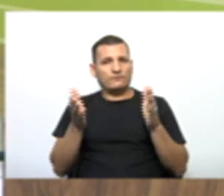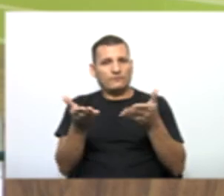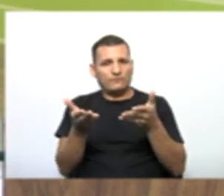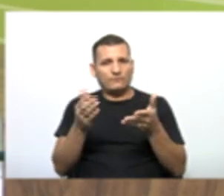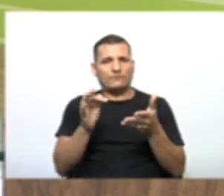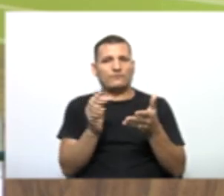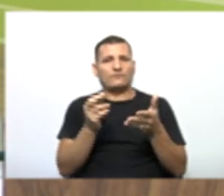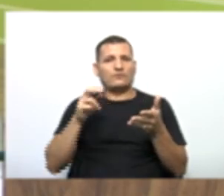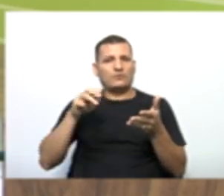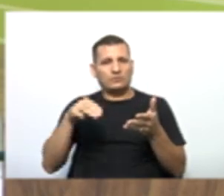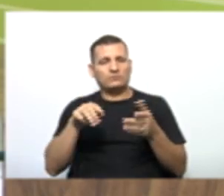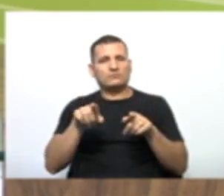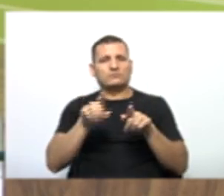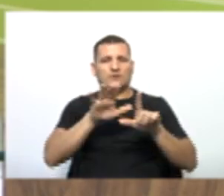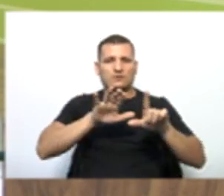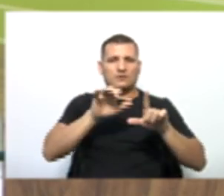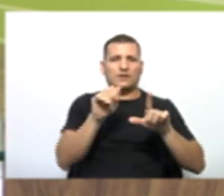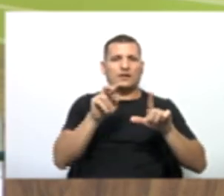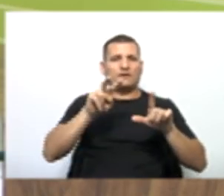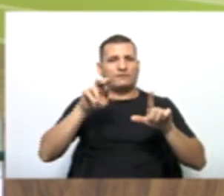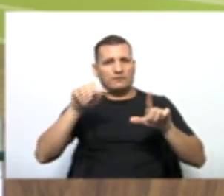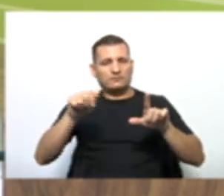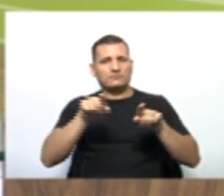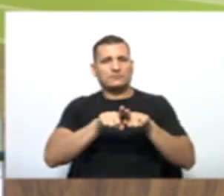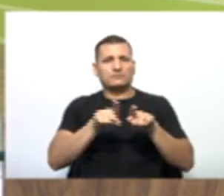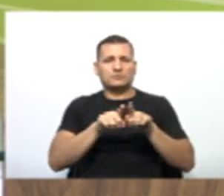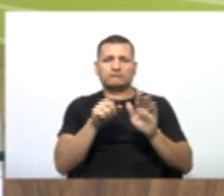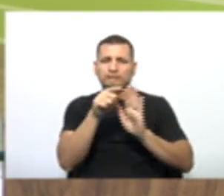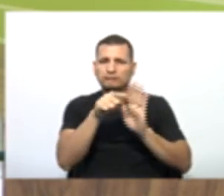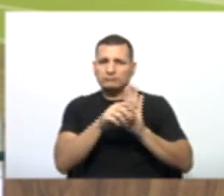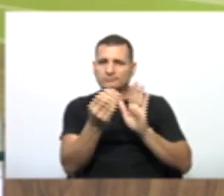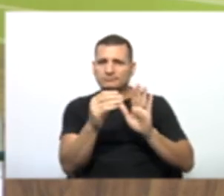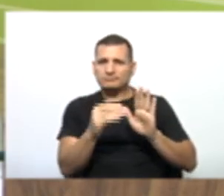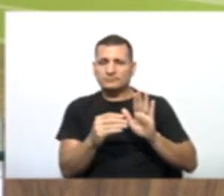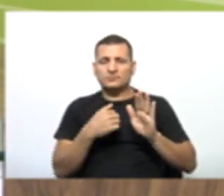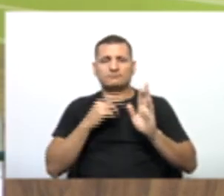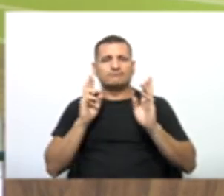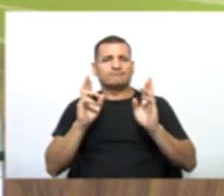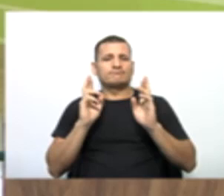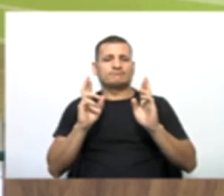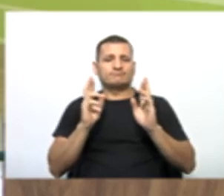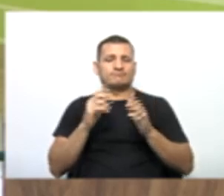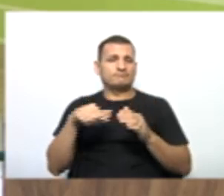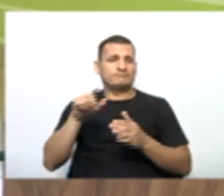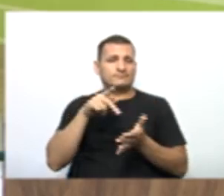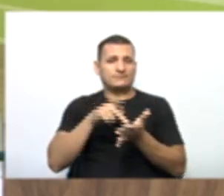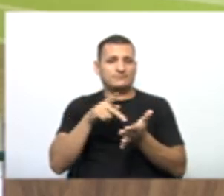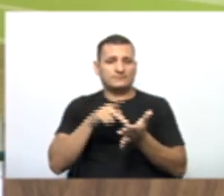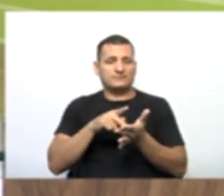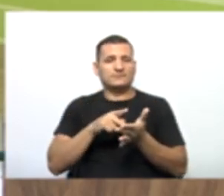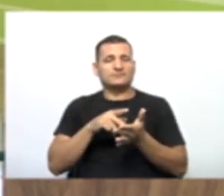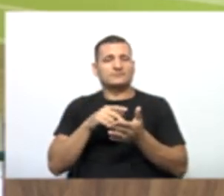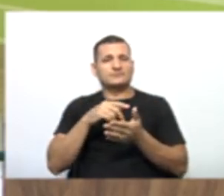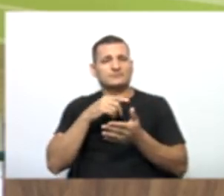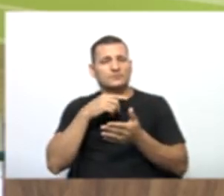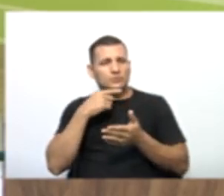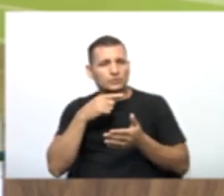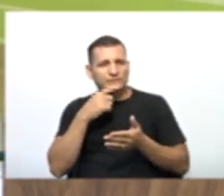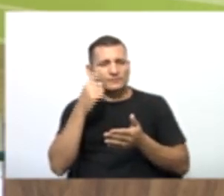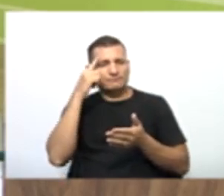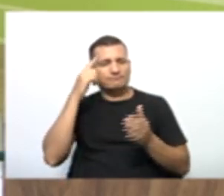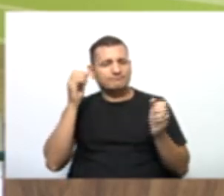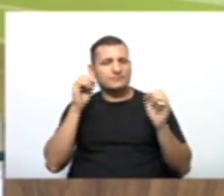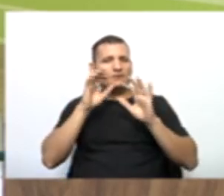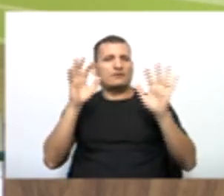aí dentro do ambiente virtual ao longo da semana para tirarem. E a gente espera, né, professor, realmente que possa ter sanado as dúvidas, que eles